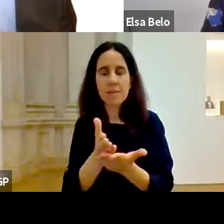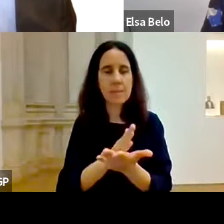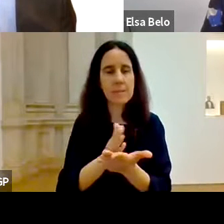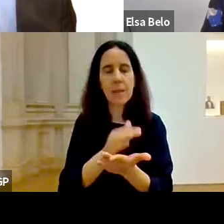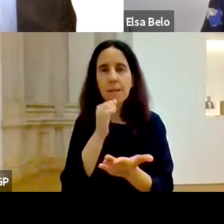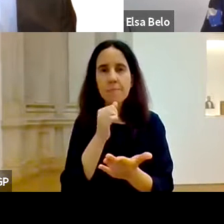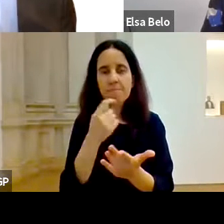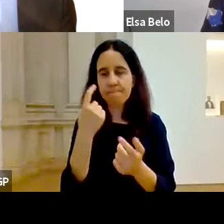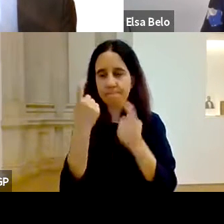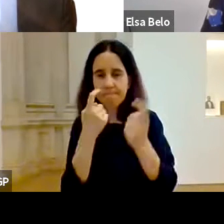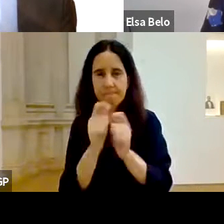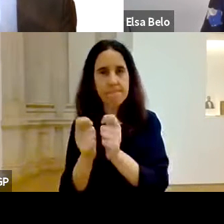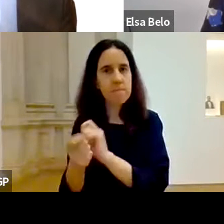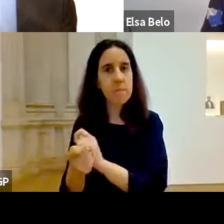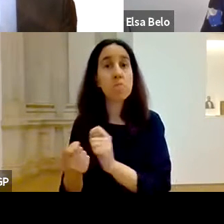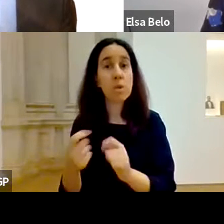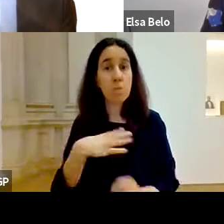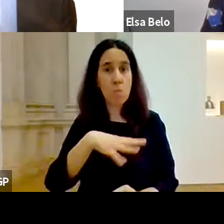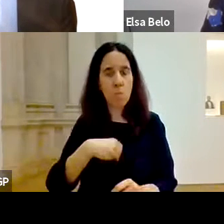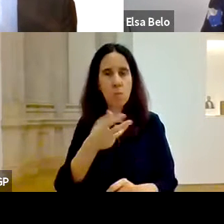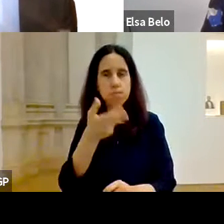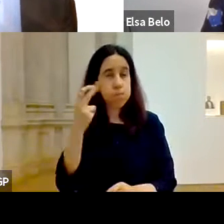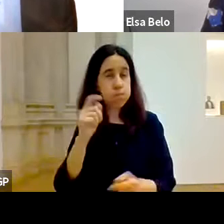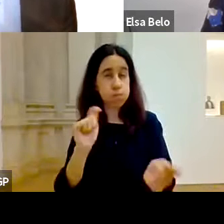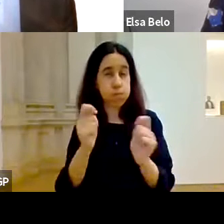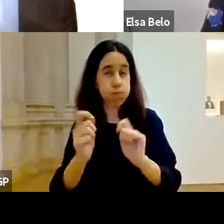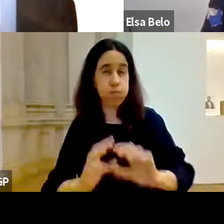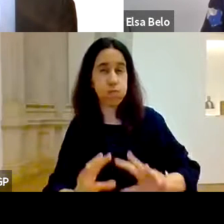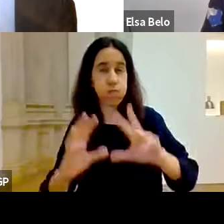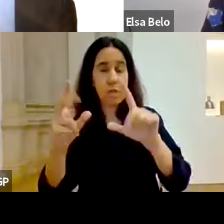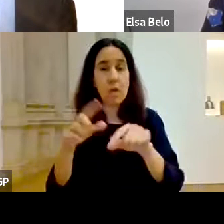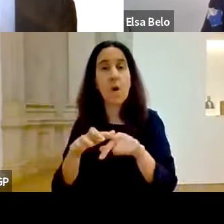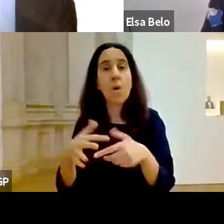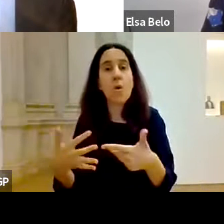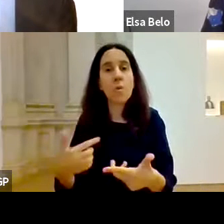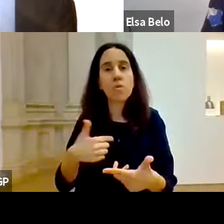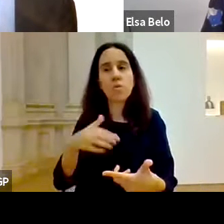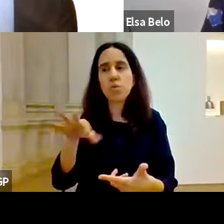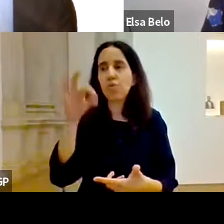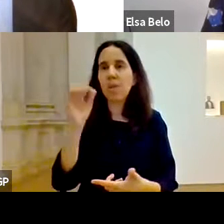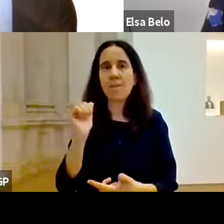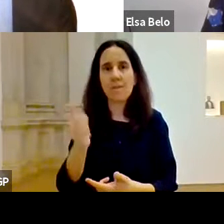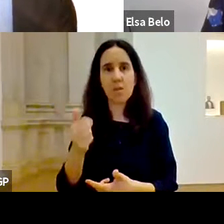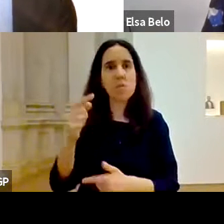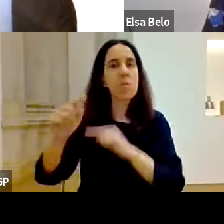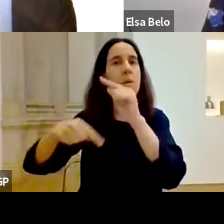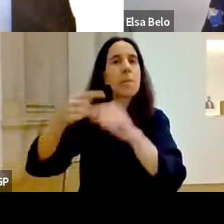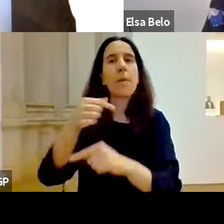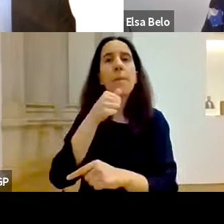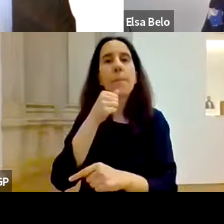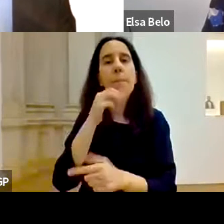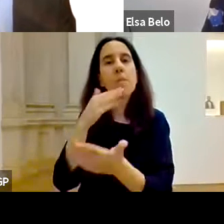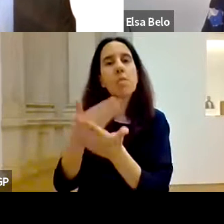permanentemente atualizadas, porque o mundo evolui a uma velocidade tão grande que aquilo que hoje é uma escolha acertada, amanhã pode precisar de